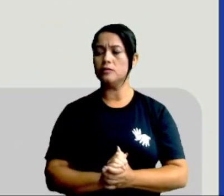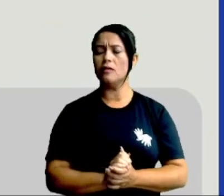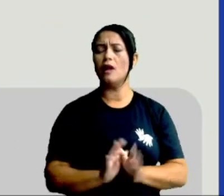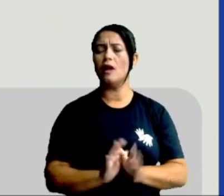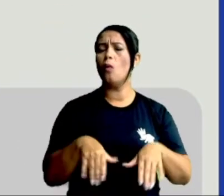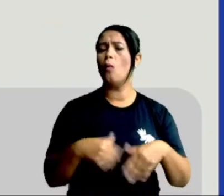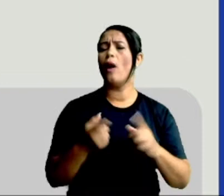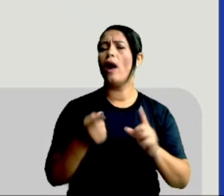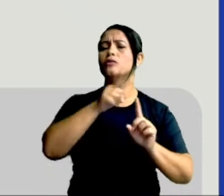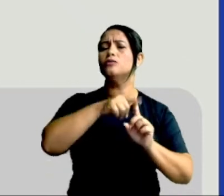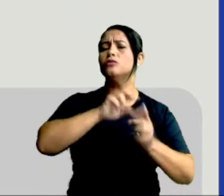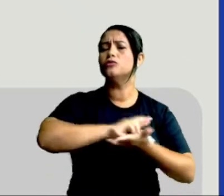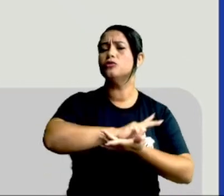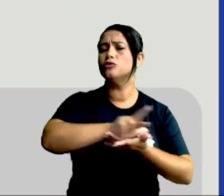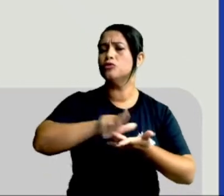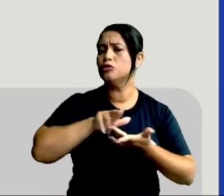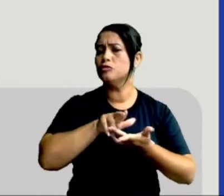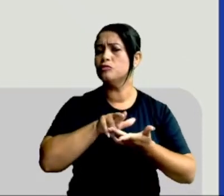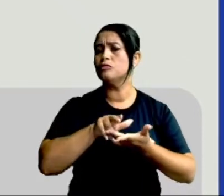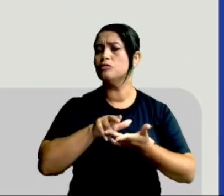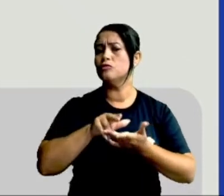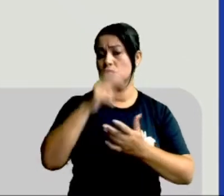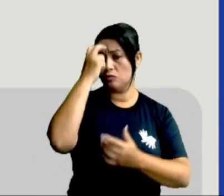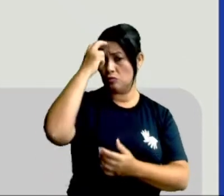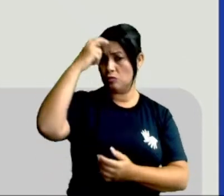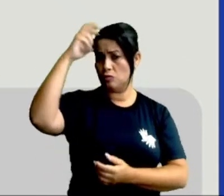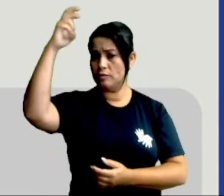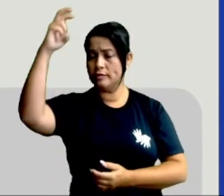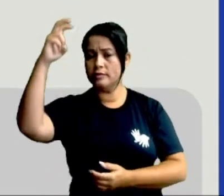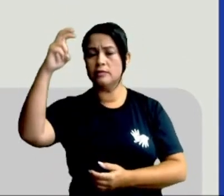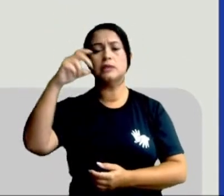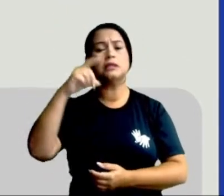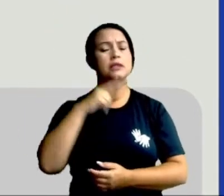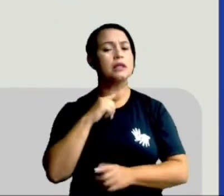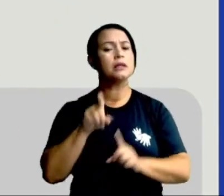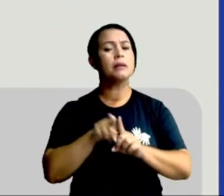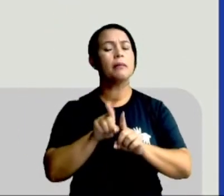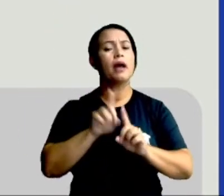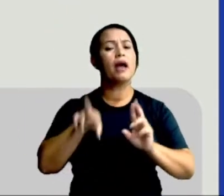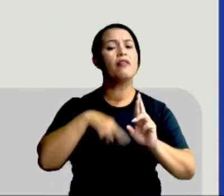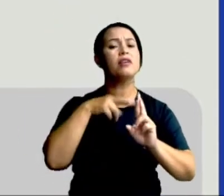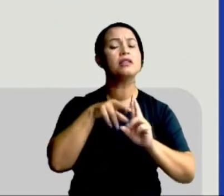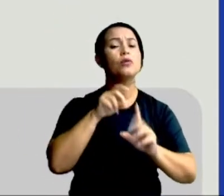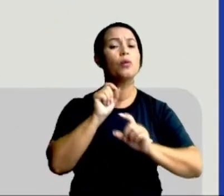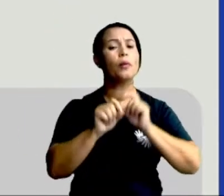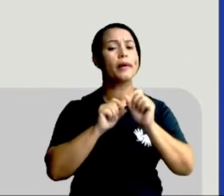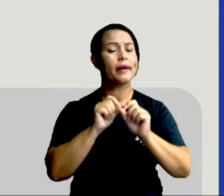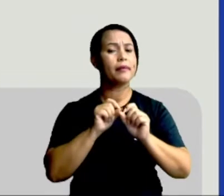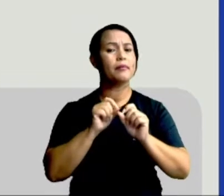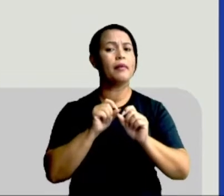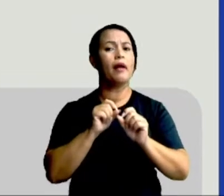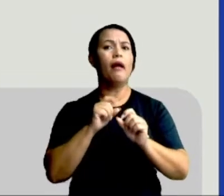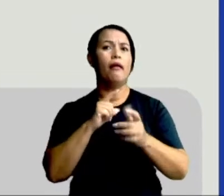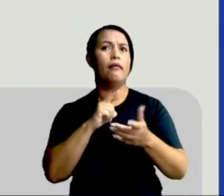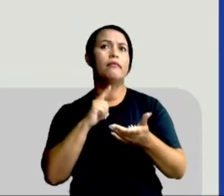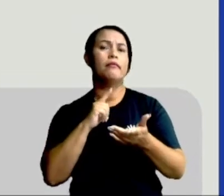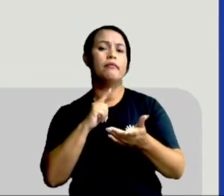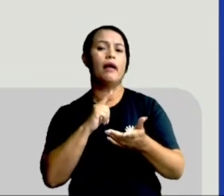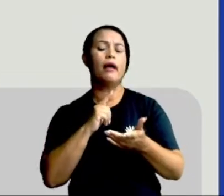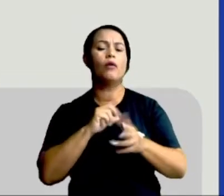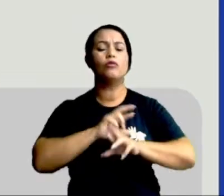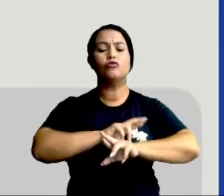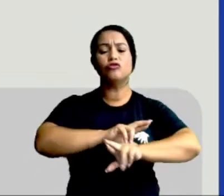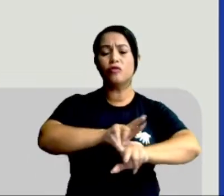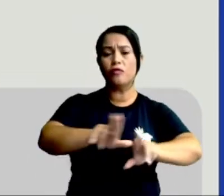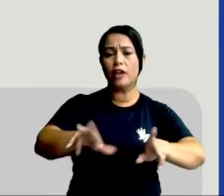Quais são os tipos de diversidades culturais? Refere-se à diversidade cultural, ela se refere aos diferentes